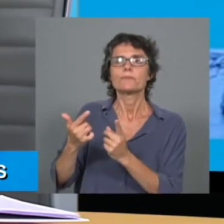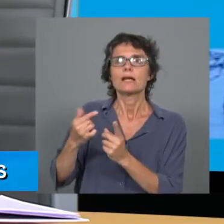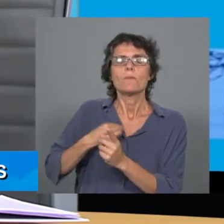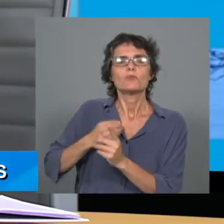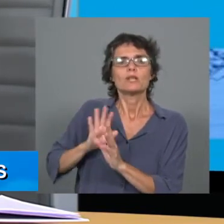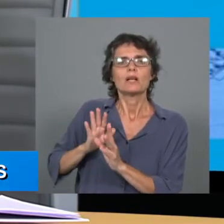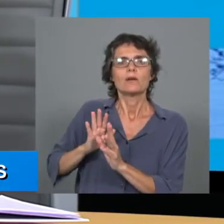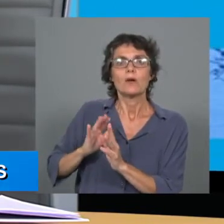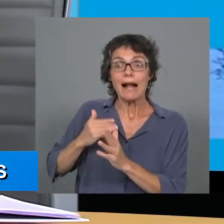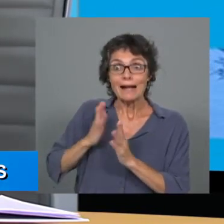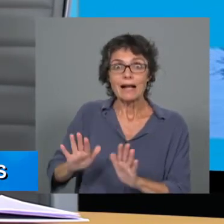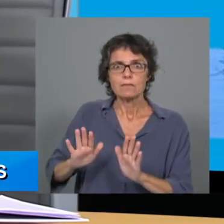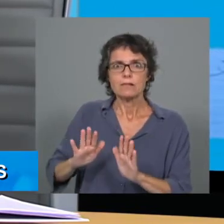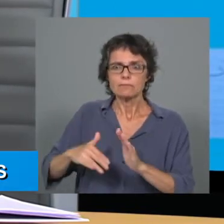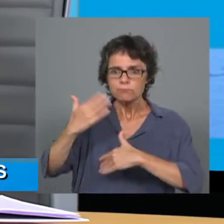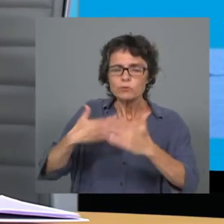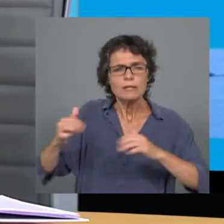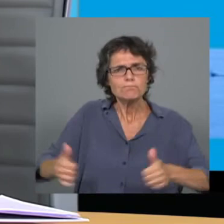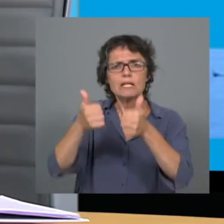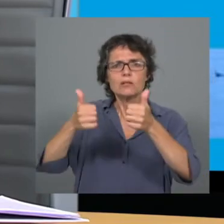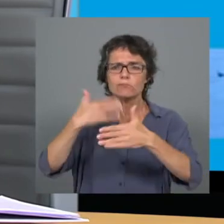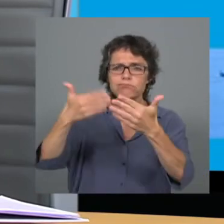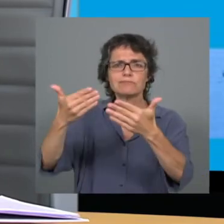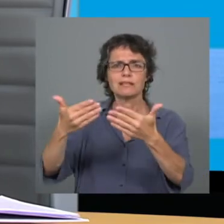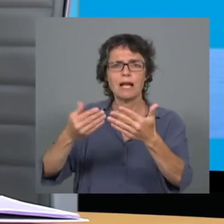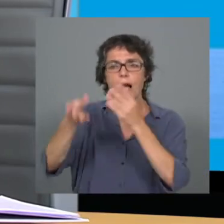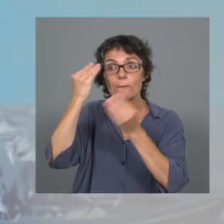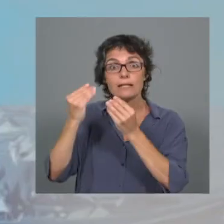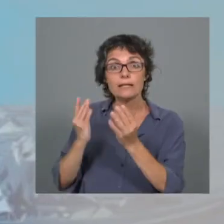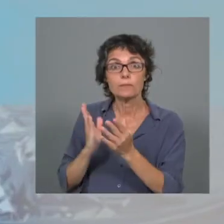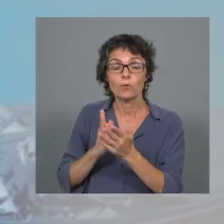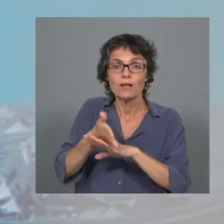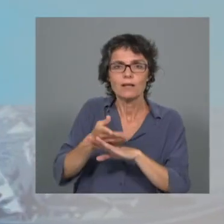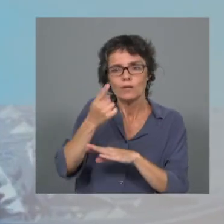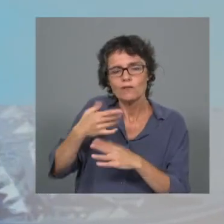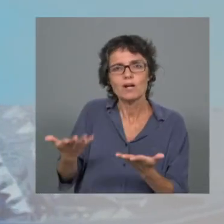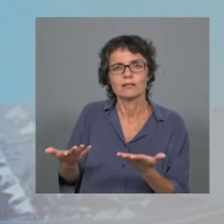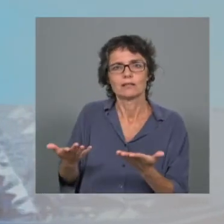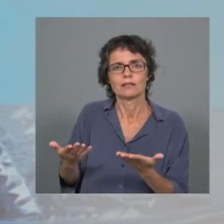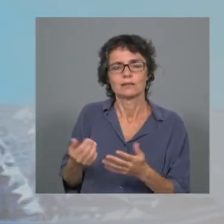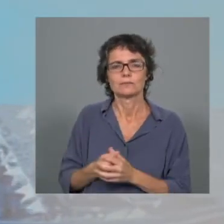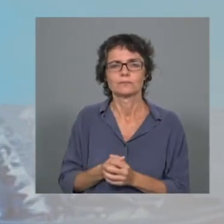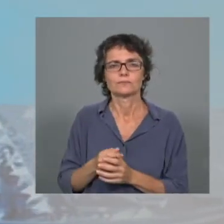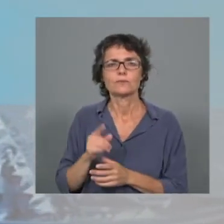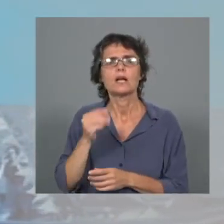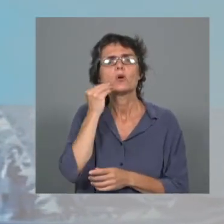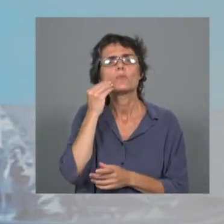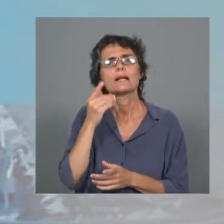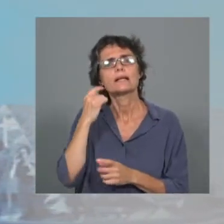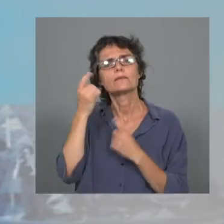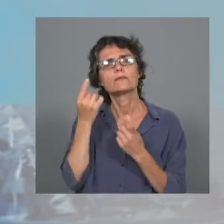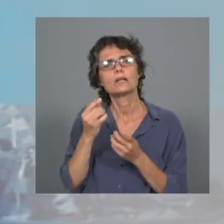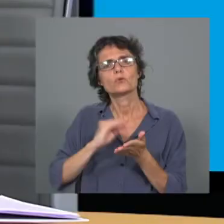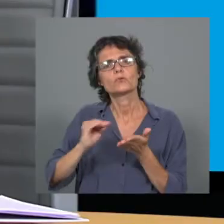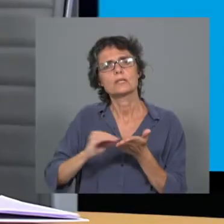pensar, agora daqui para a frente, como é que vamos fazer mais e melhor. E o que é que o Secretariado Nacional das Comunicações Sociais pode ajudar nessa reflexão? O